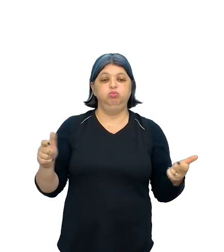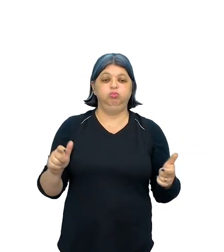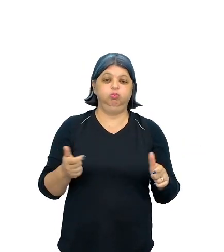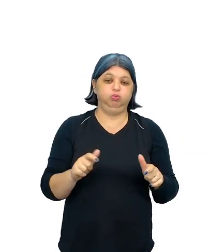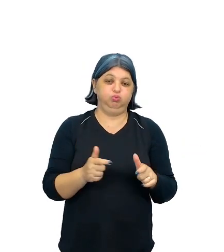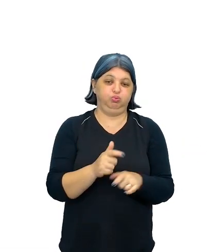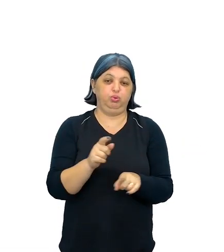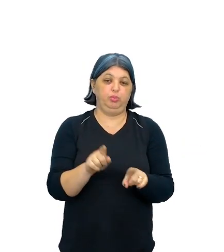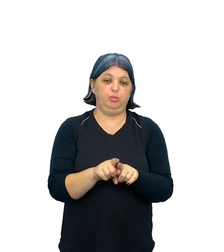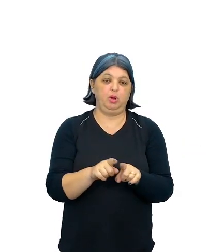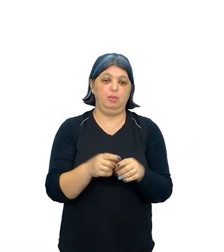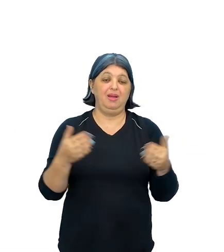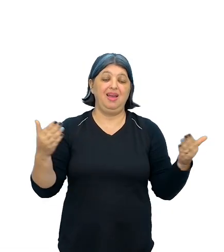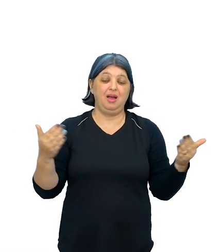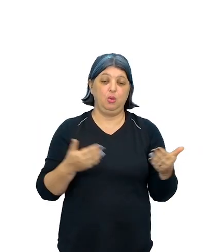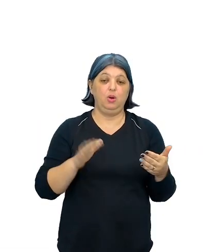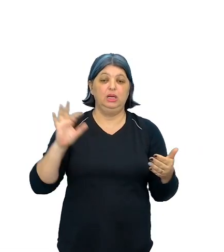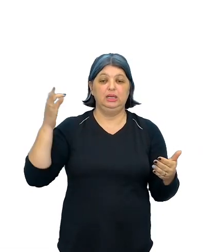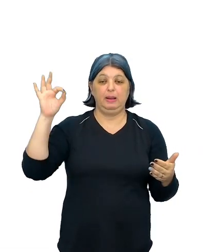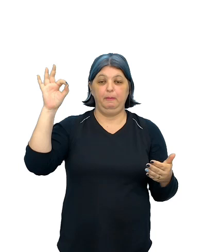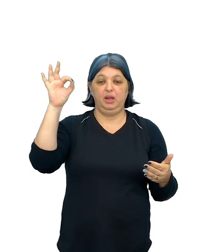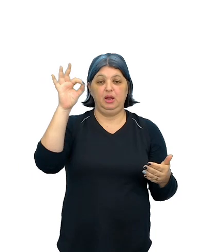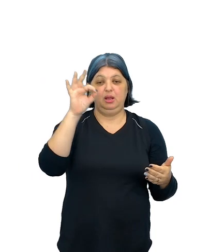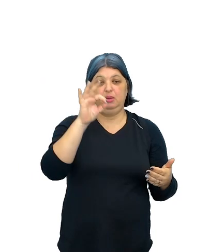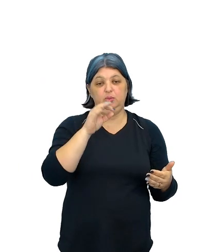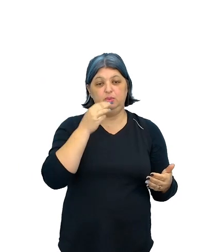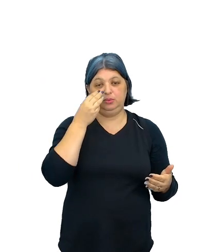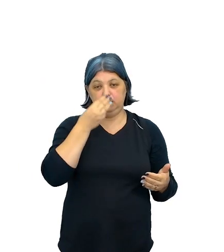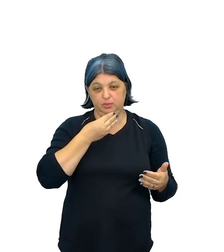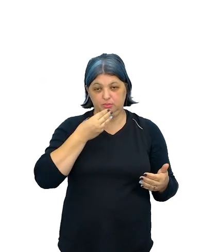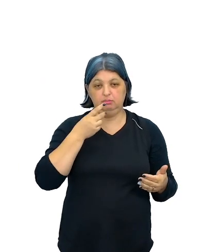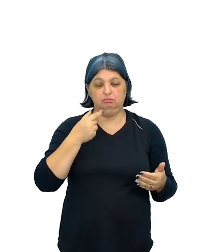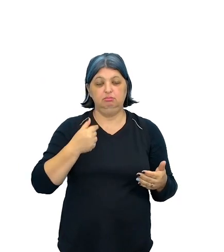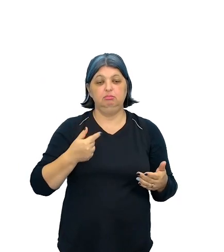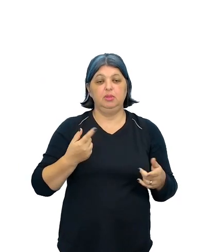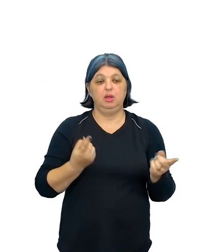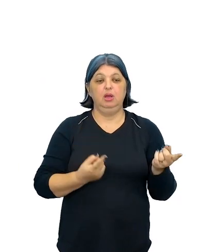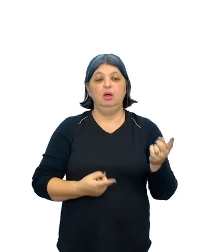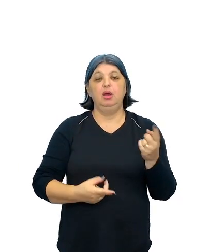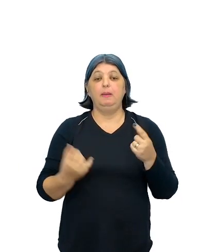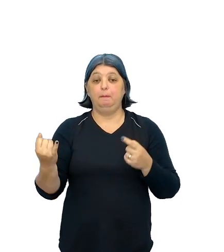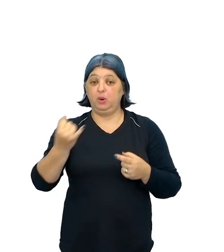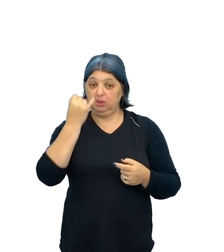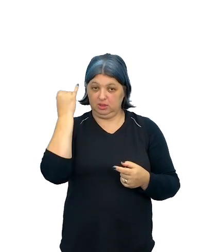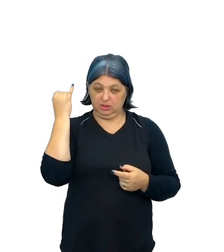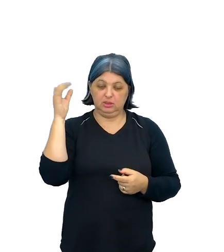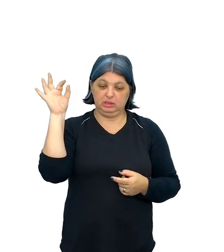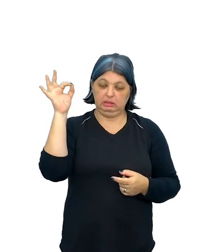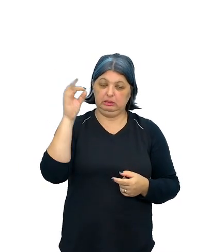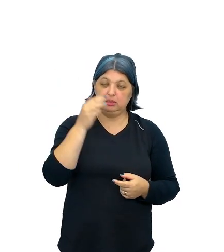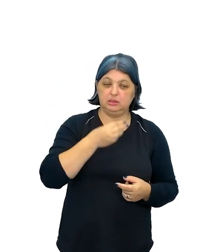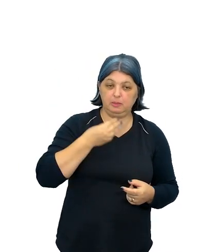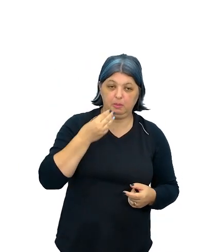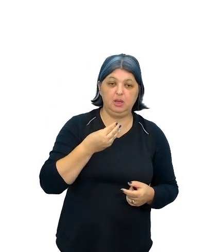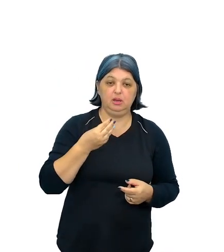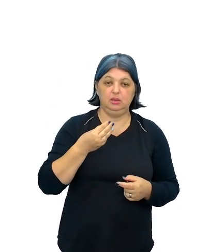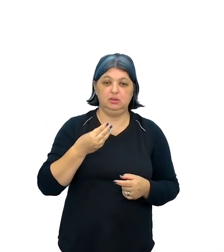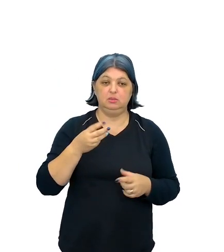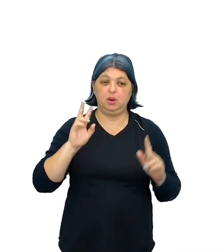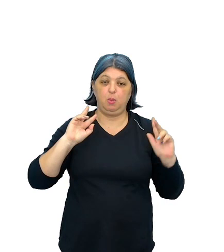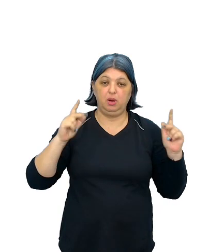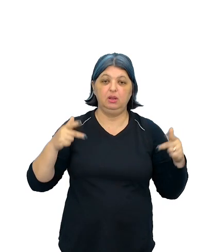para a questão das abelhas e a relevância dela para a humanidade, das abelhas, né? A relevância dessas